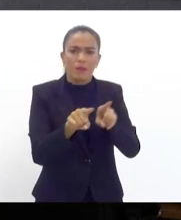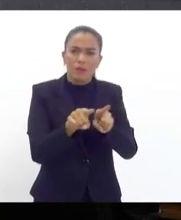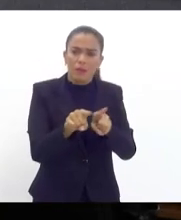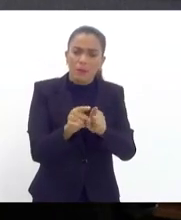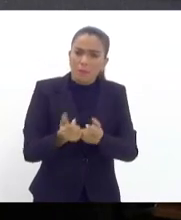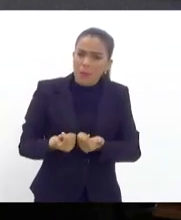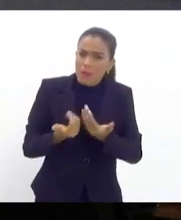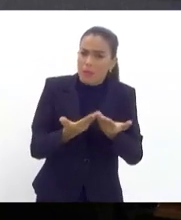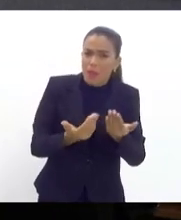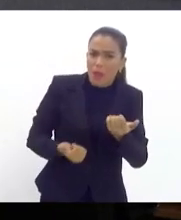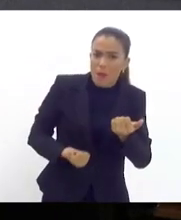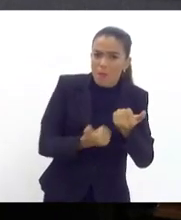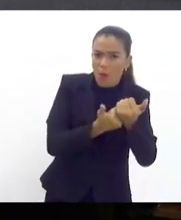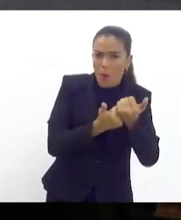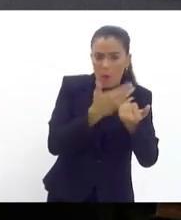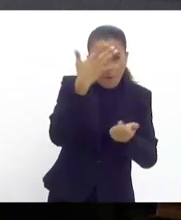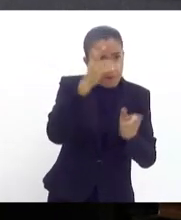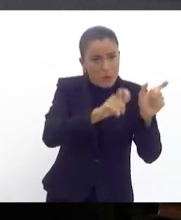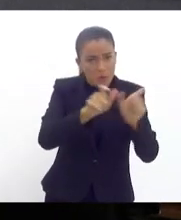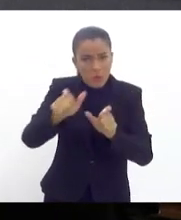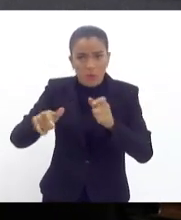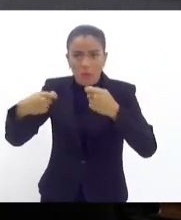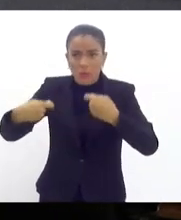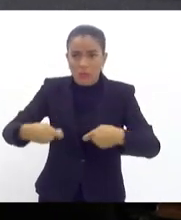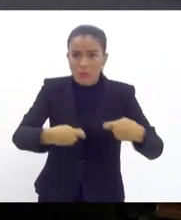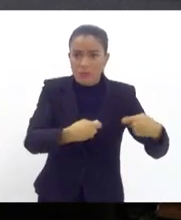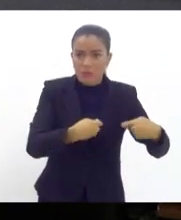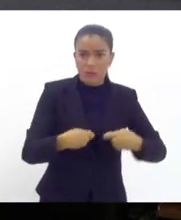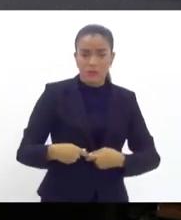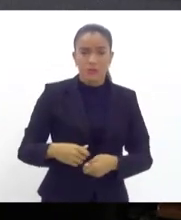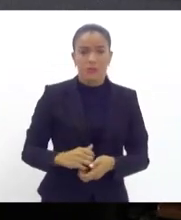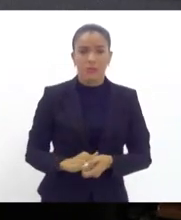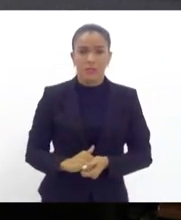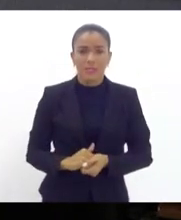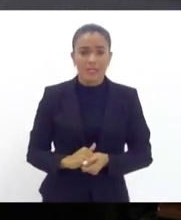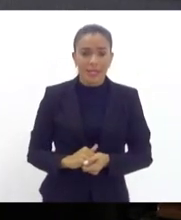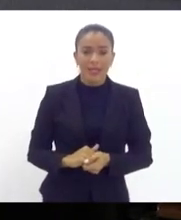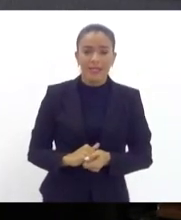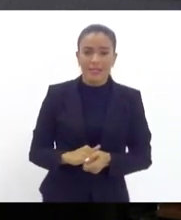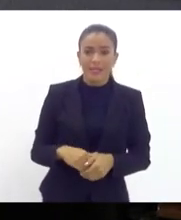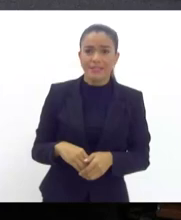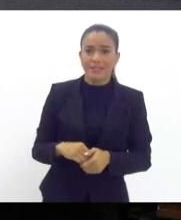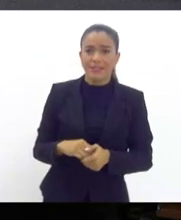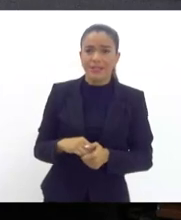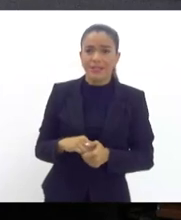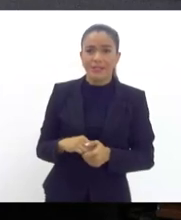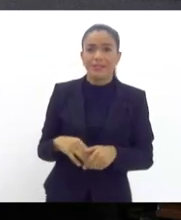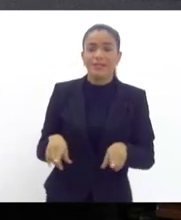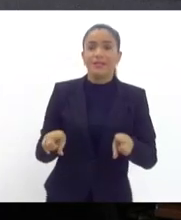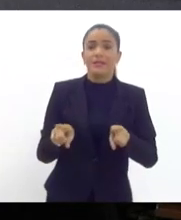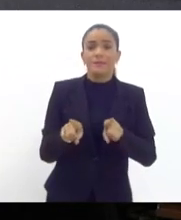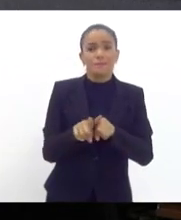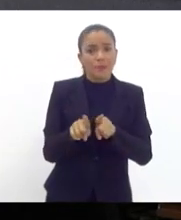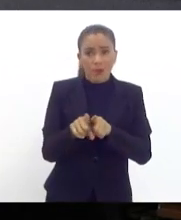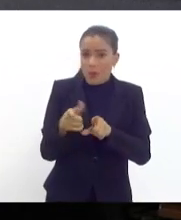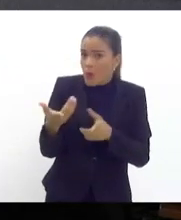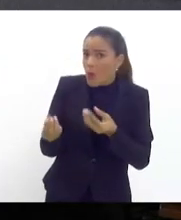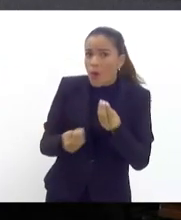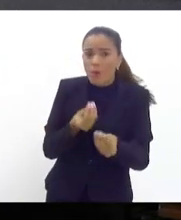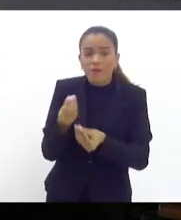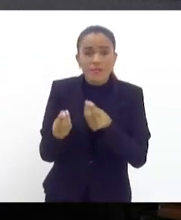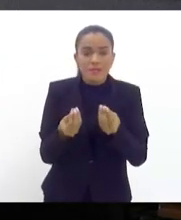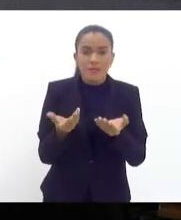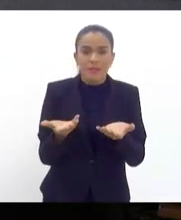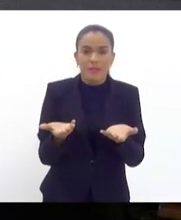poder dar apoio a quem necessita entendeu se não tem apoio para as instituição de como será a